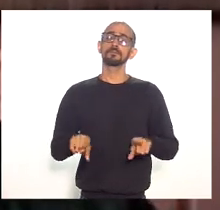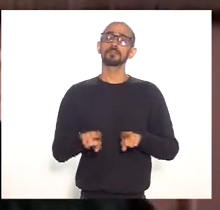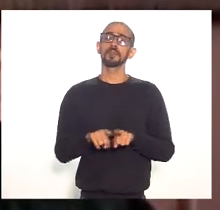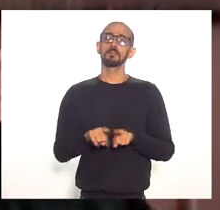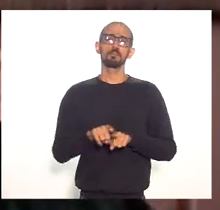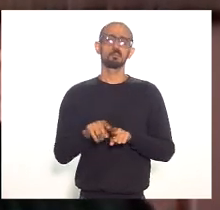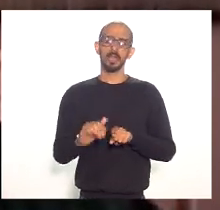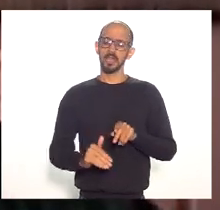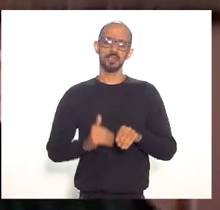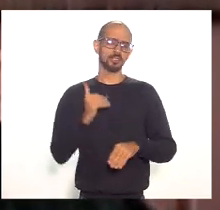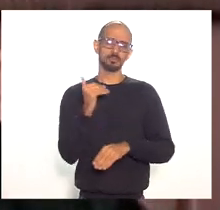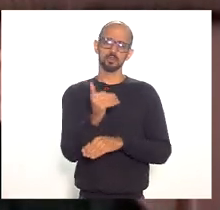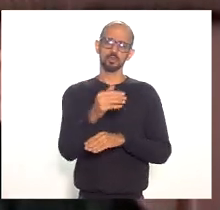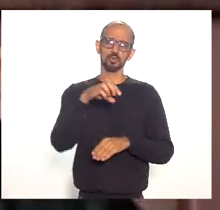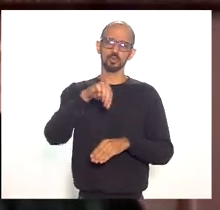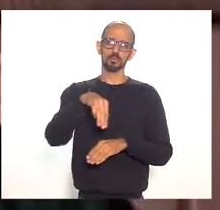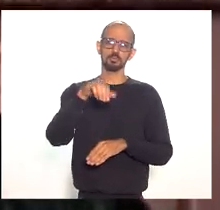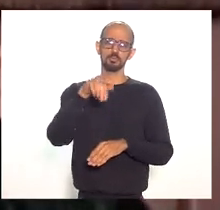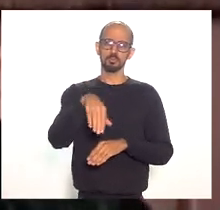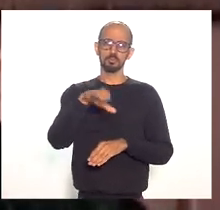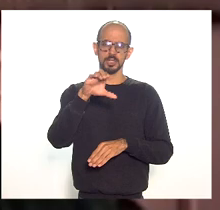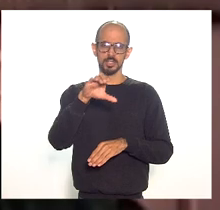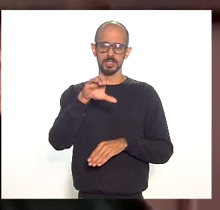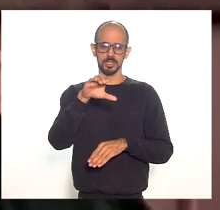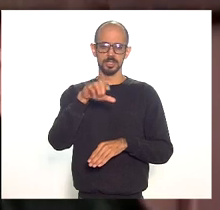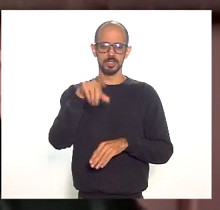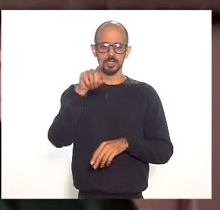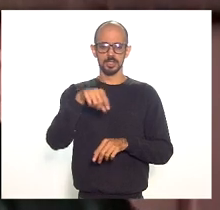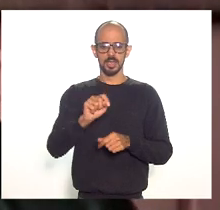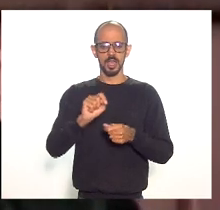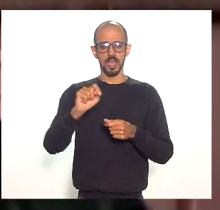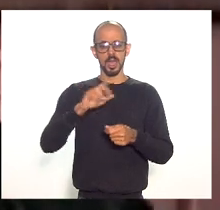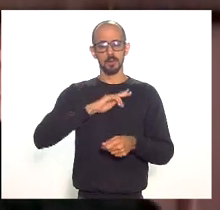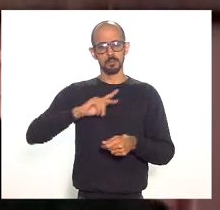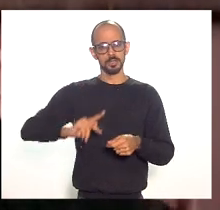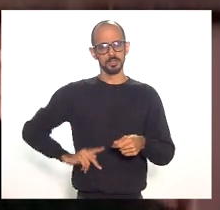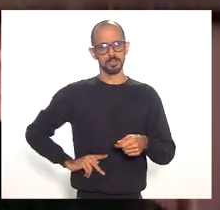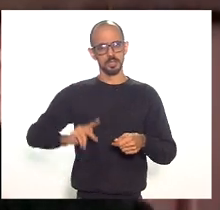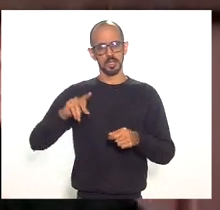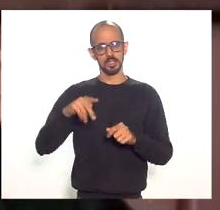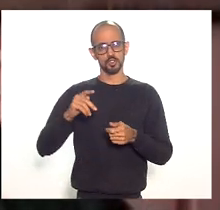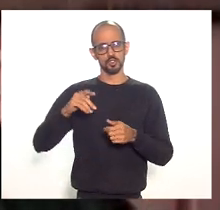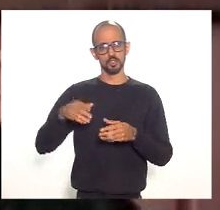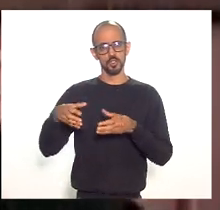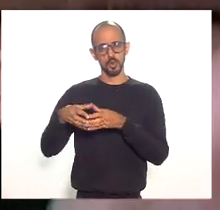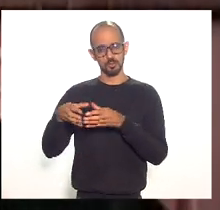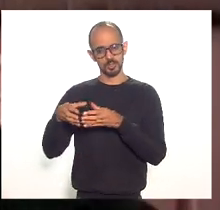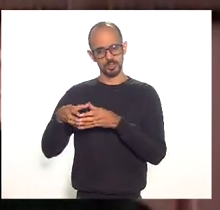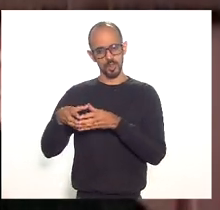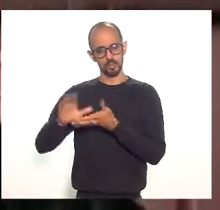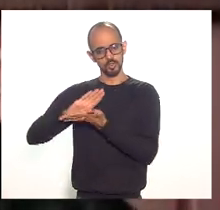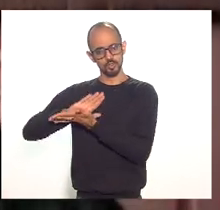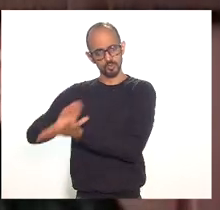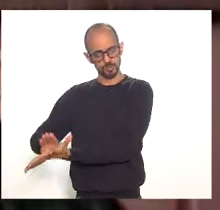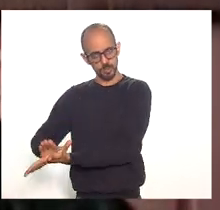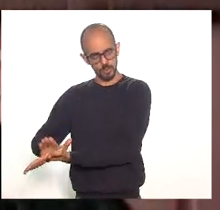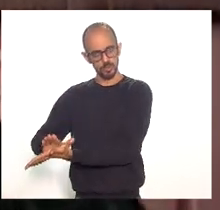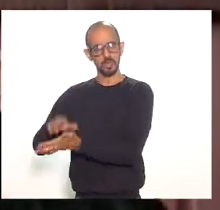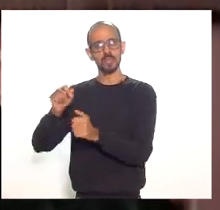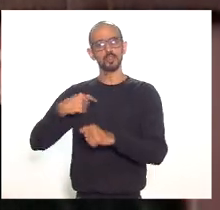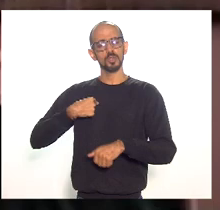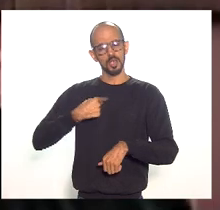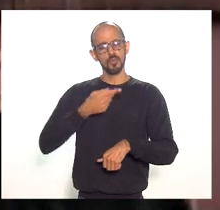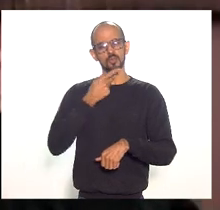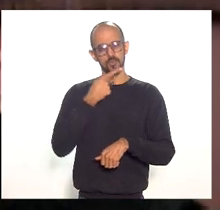aí ao deputado Carlos Mink, presidente da Comissão de Combate às Discriminações e Preconceitos, a qual eu digo reiteradamente que tenho